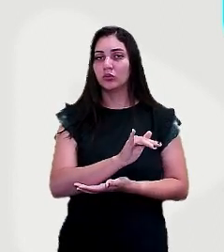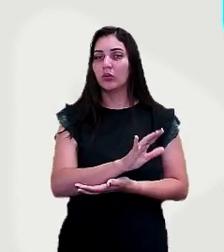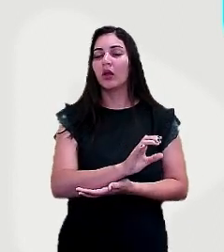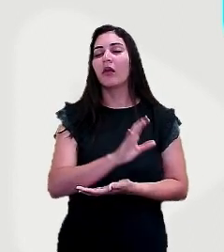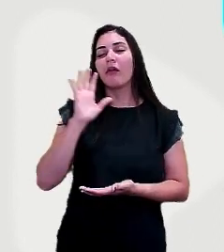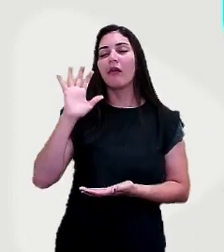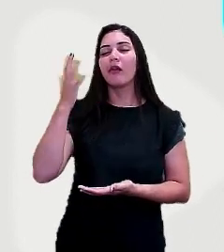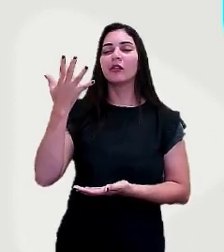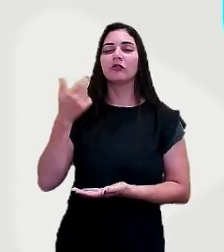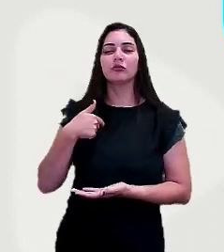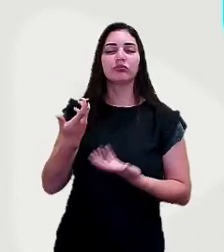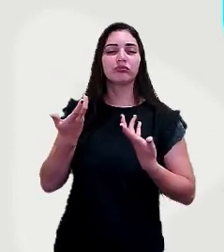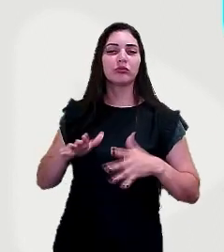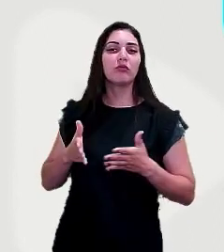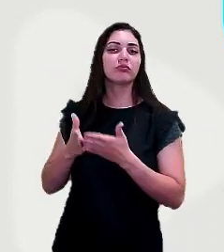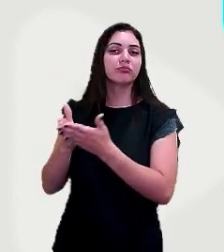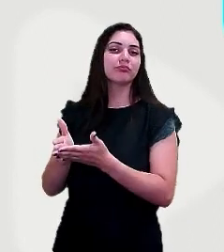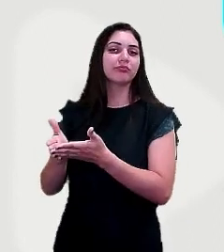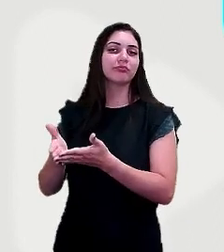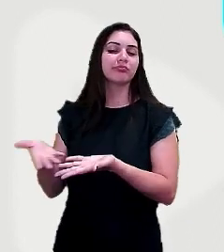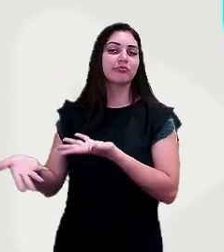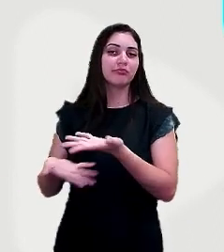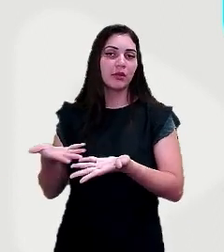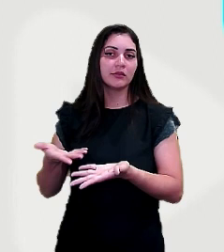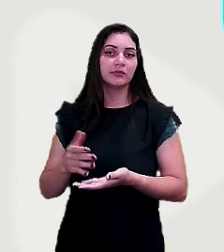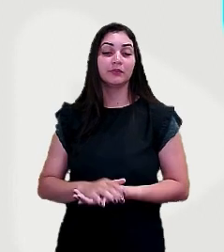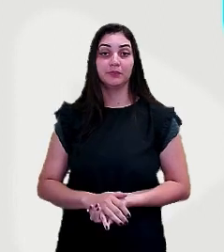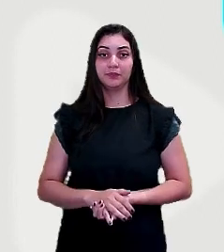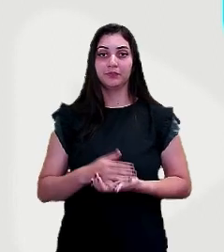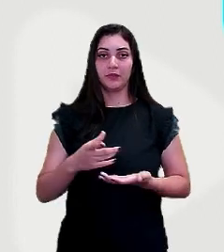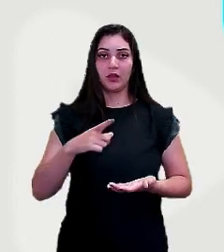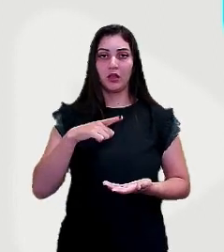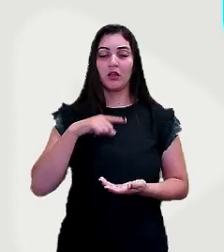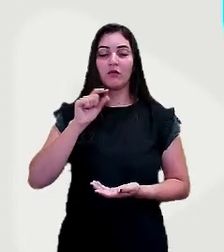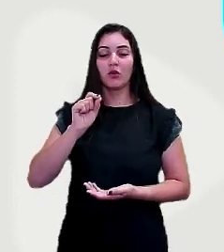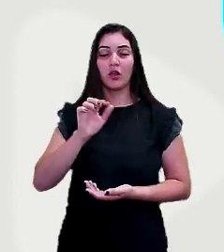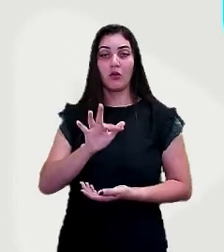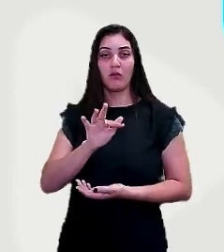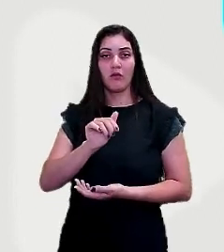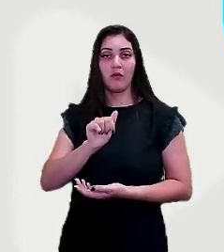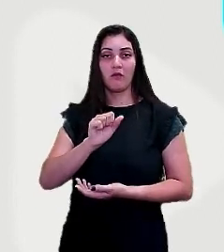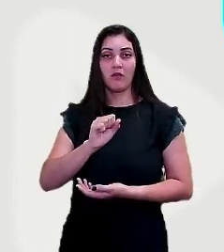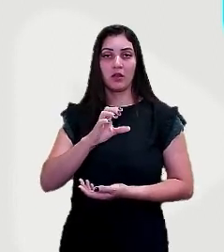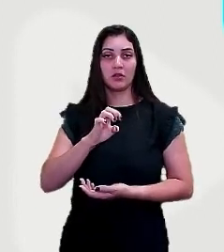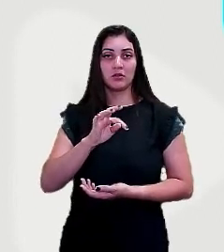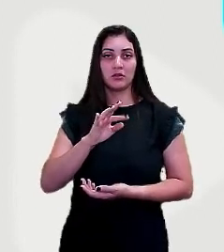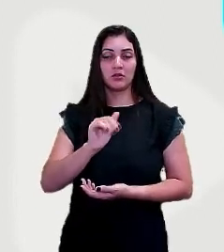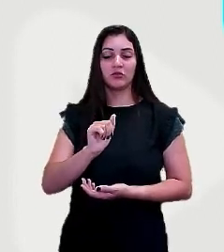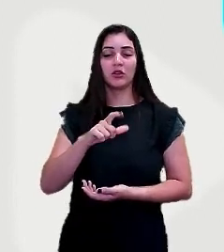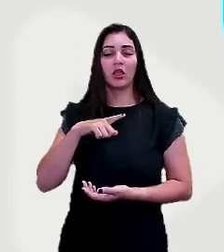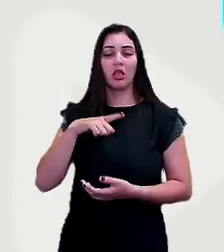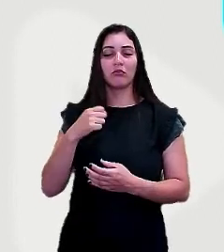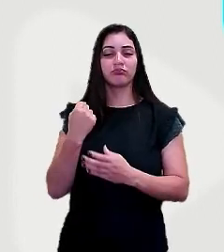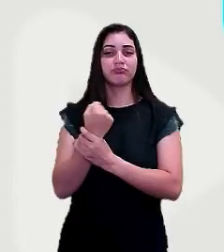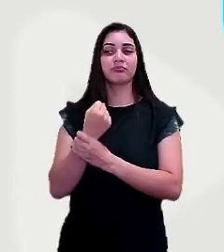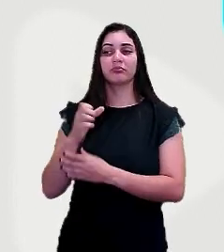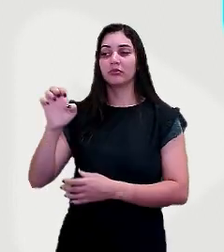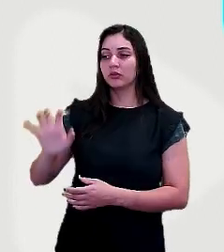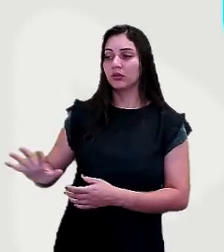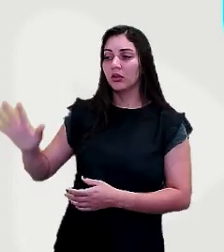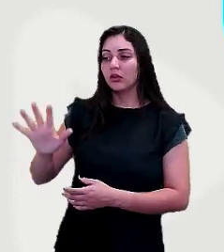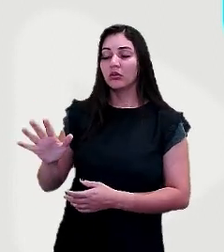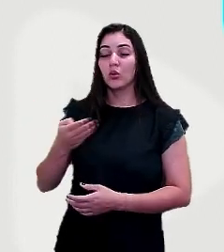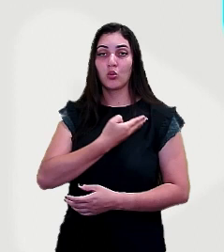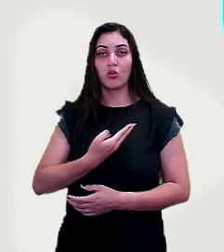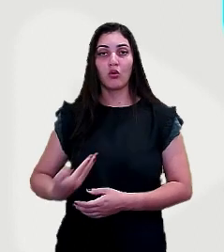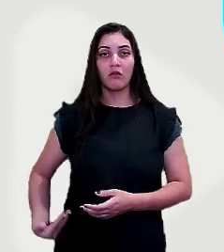participar. Na época, o regime fascista e a crise econômica dominavam a Europa. Portanto, o governo ditador da